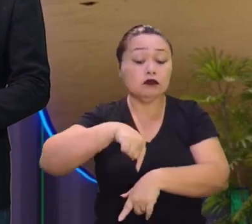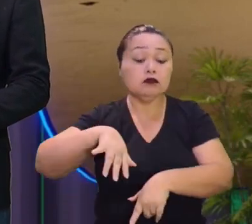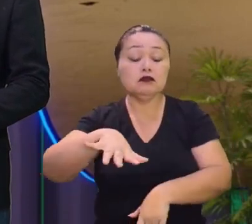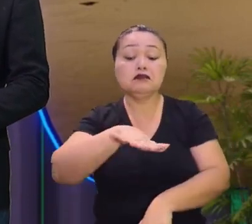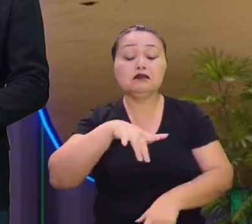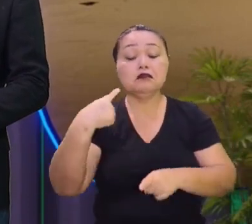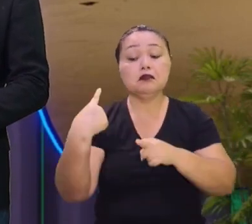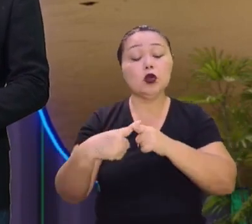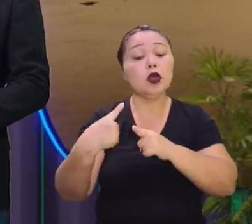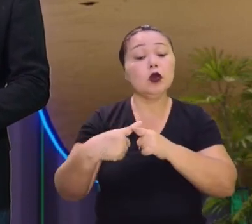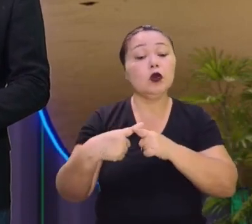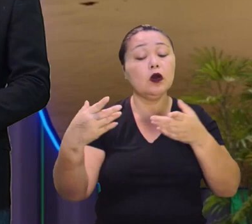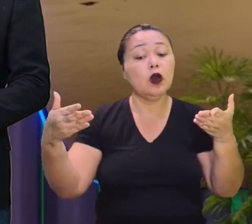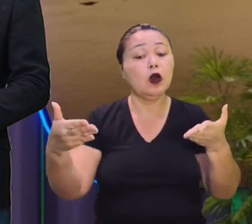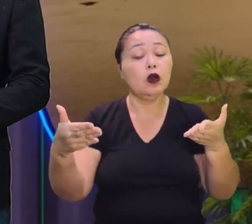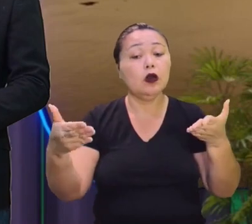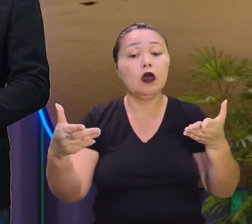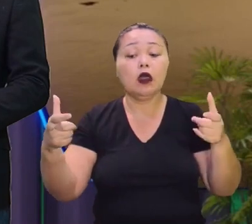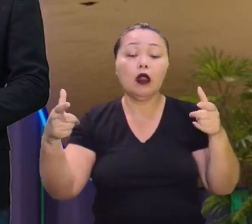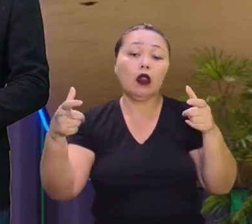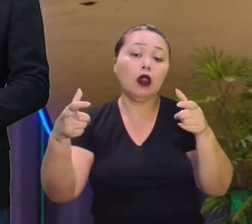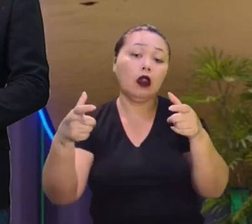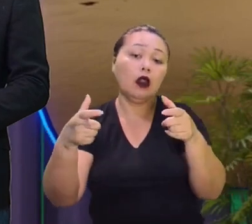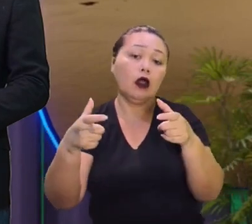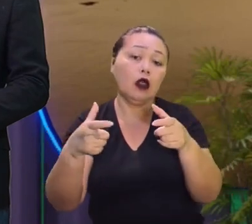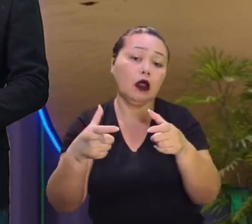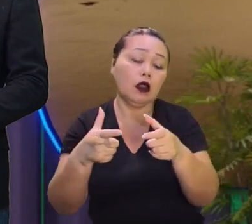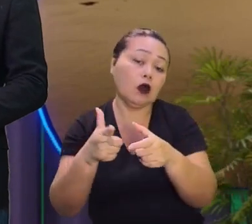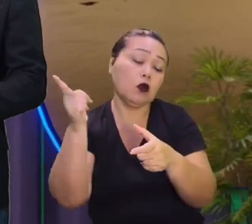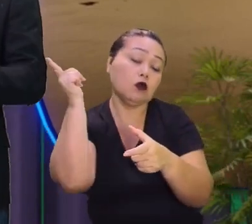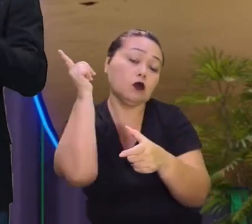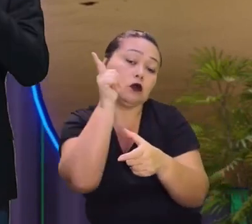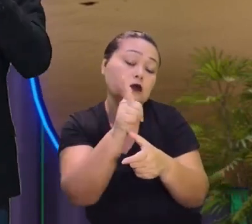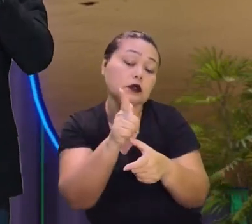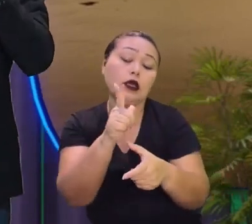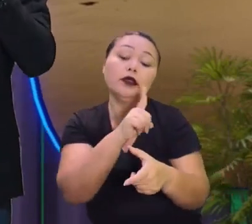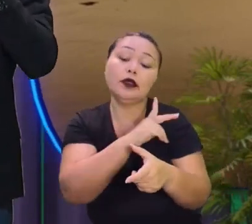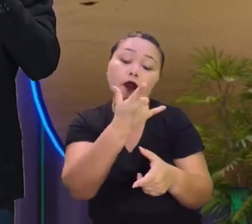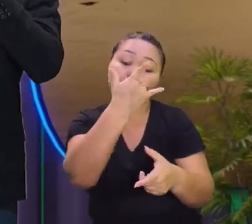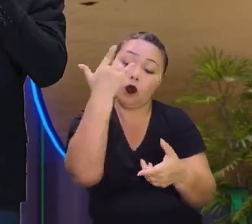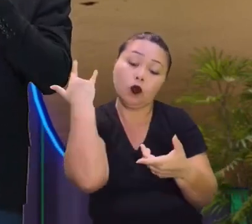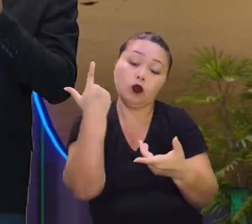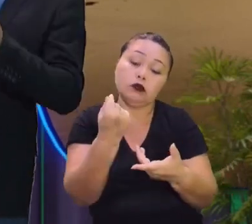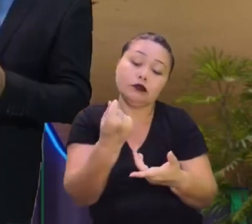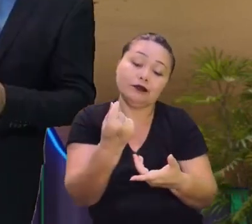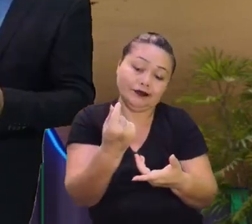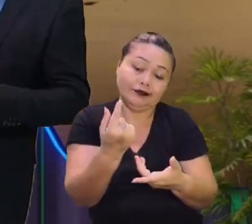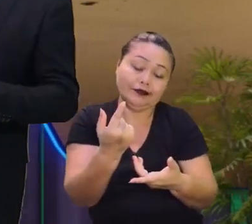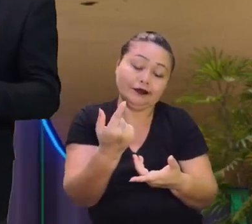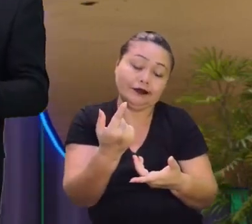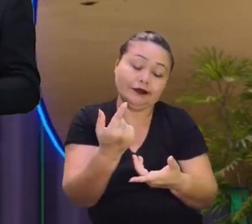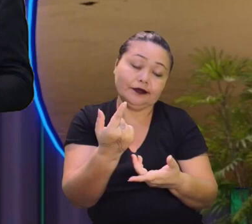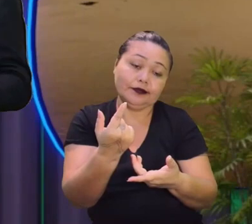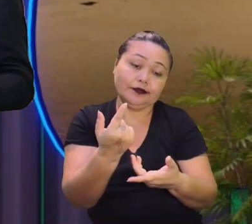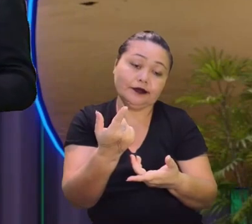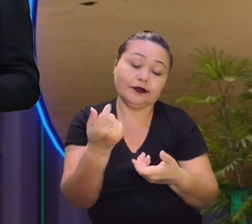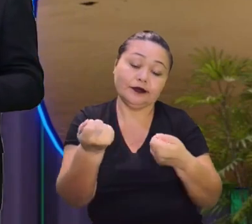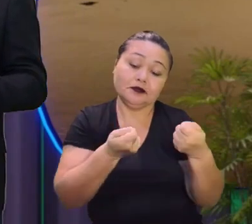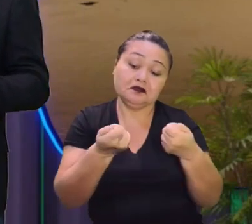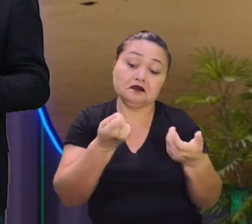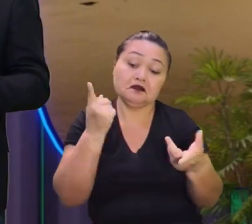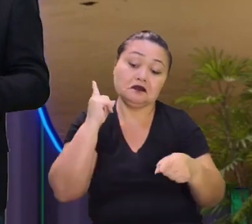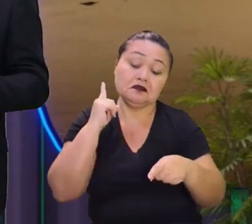nesse espaço, porque agora é a minoria que consegue ganhar lucro nesse processo, porque a